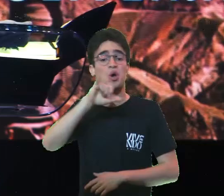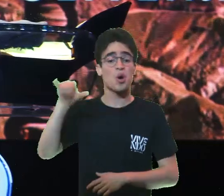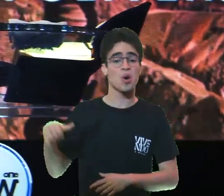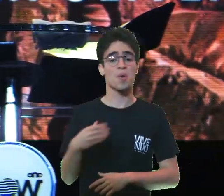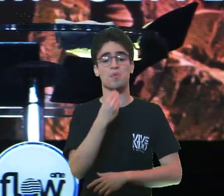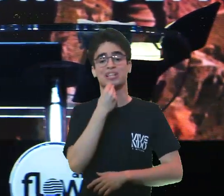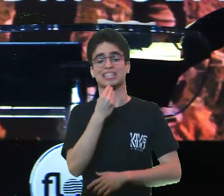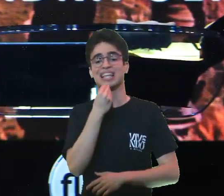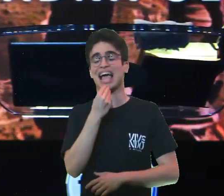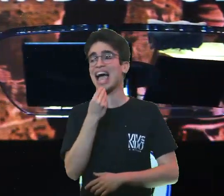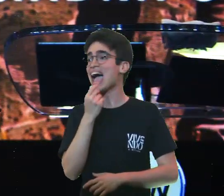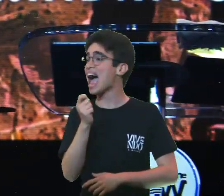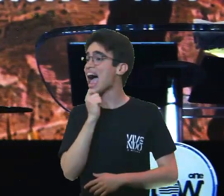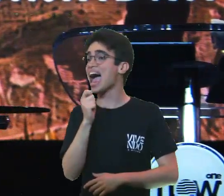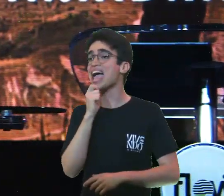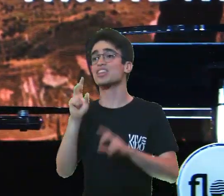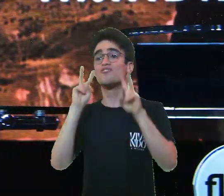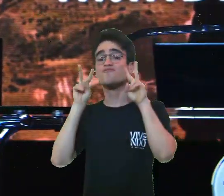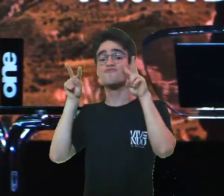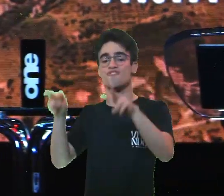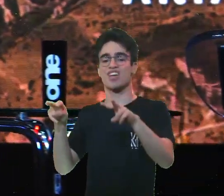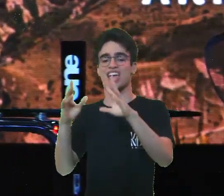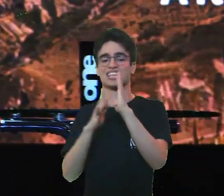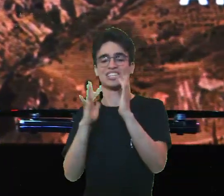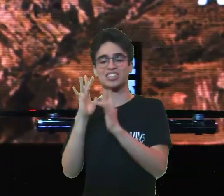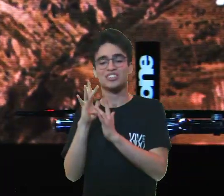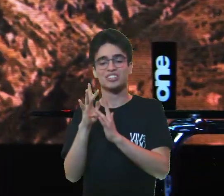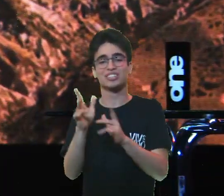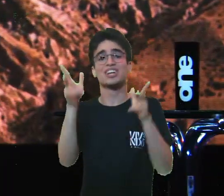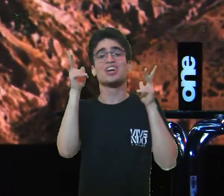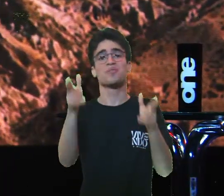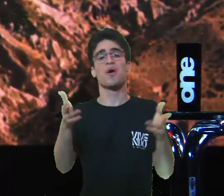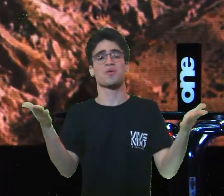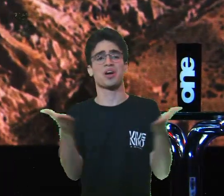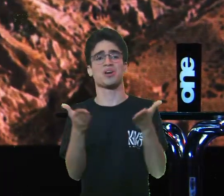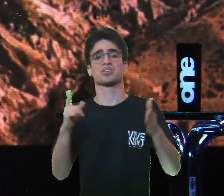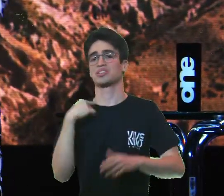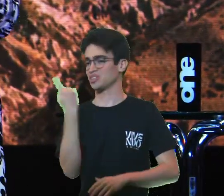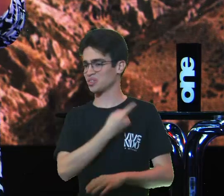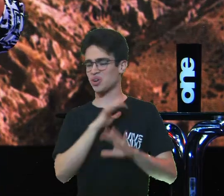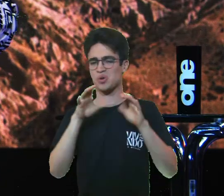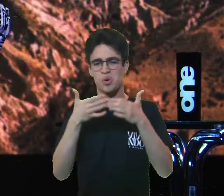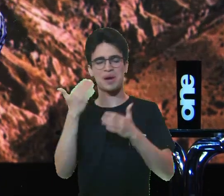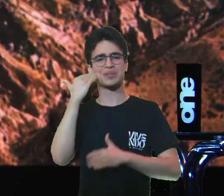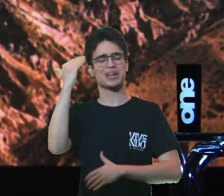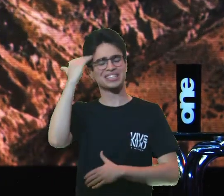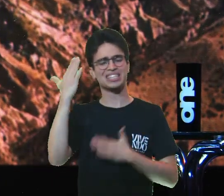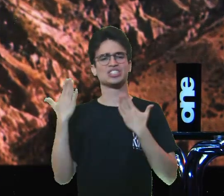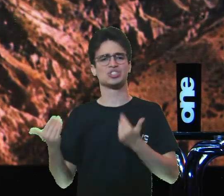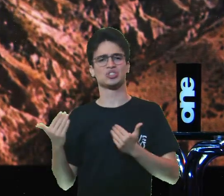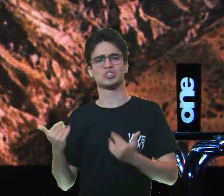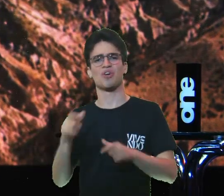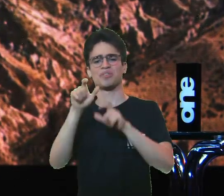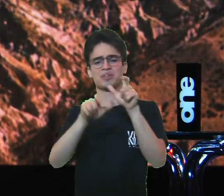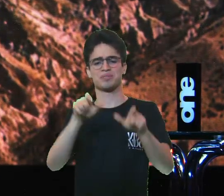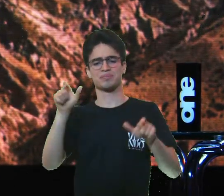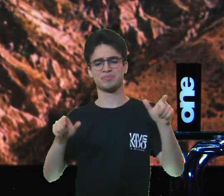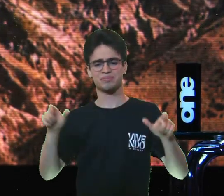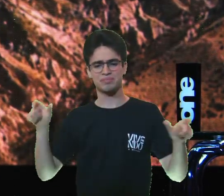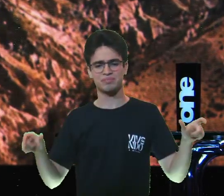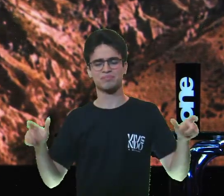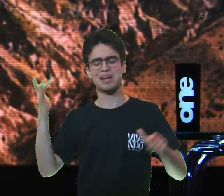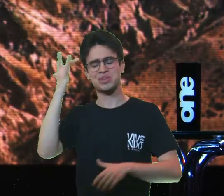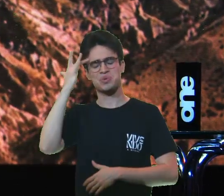de ouvi-lo na mesma frequência que nós temos como adolescentes, como jovens, como